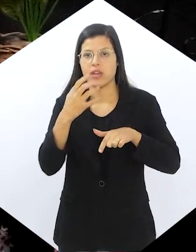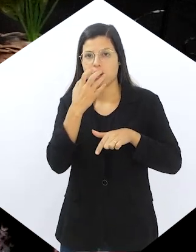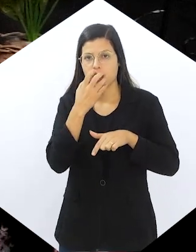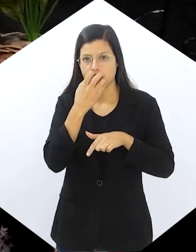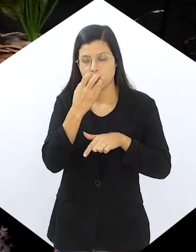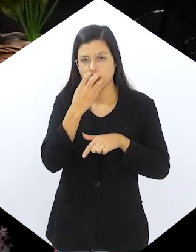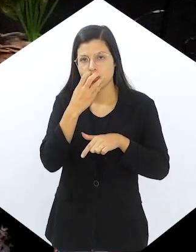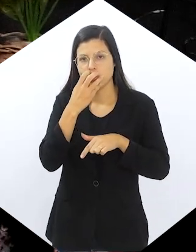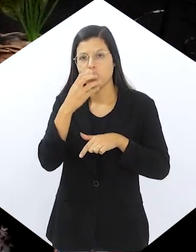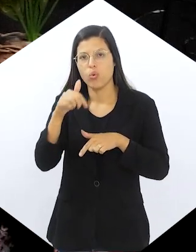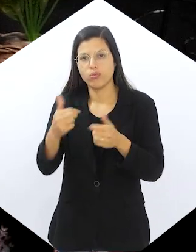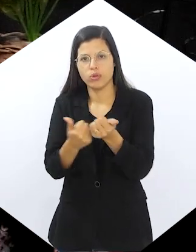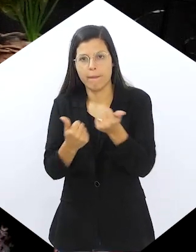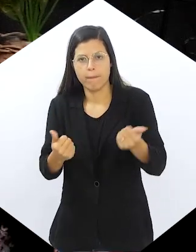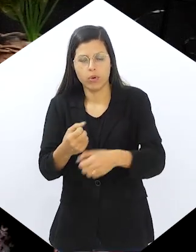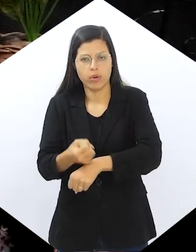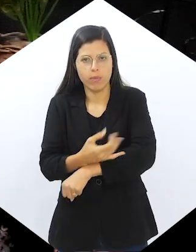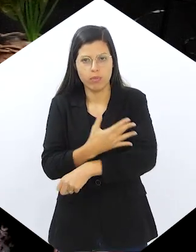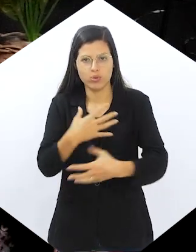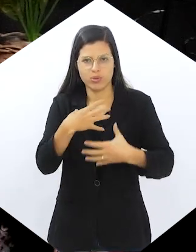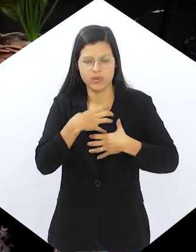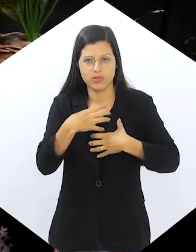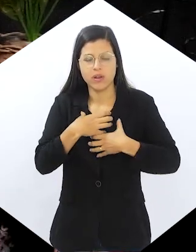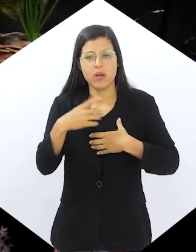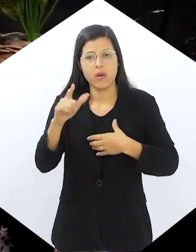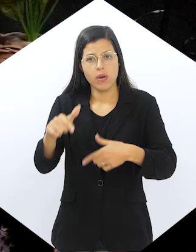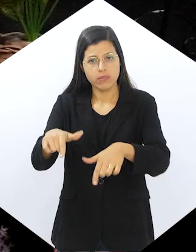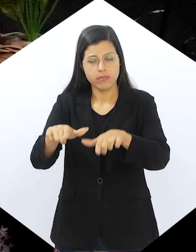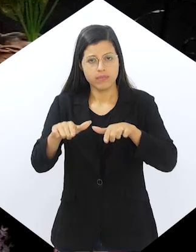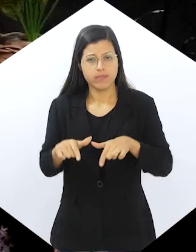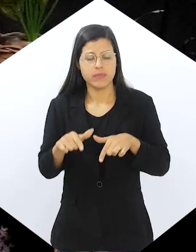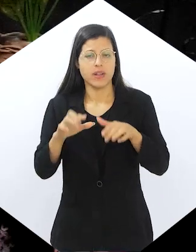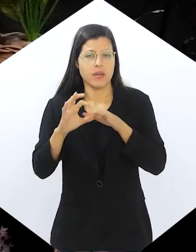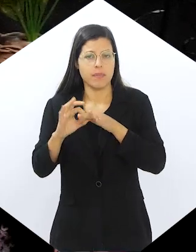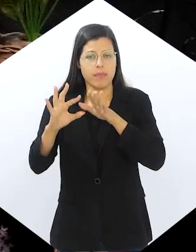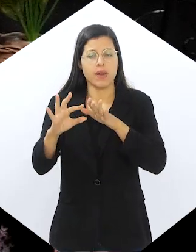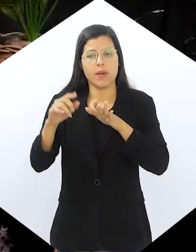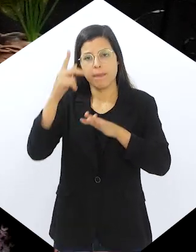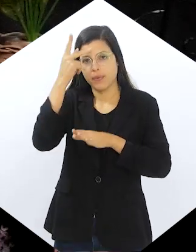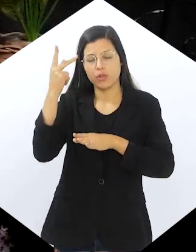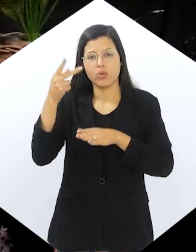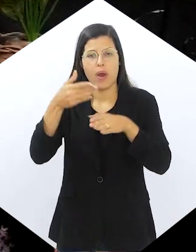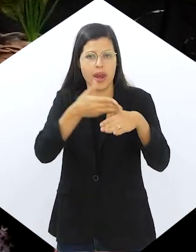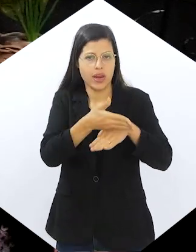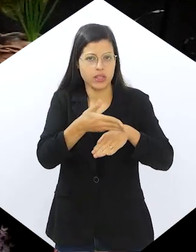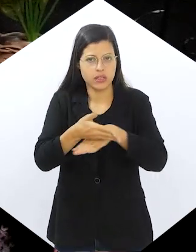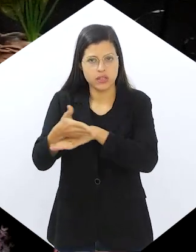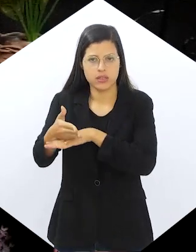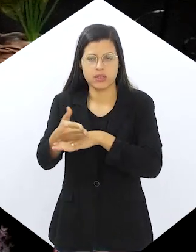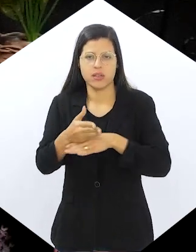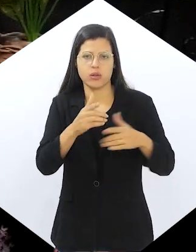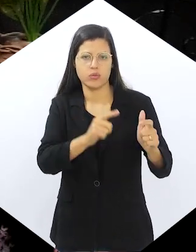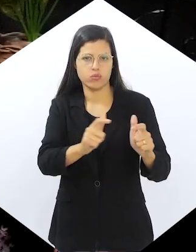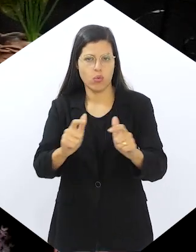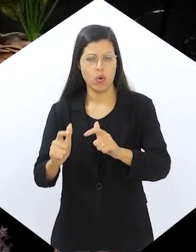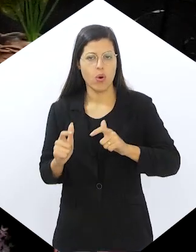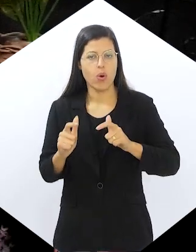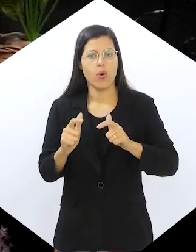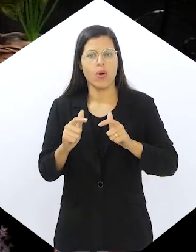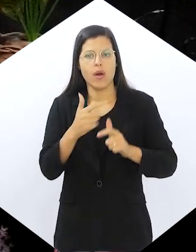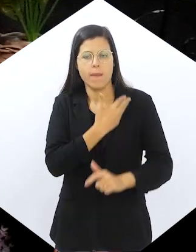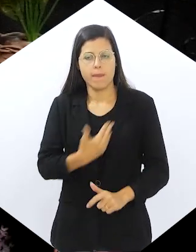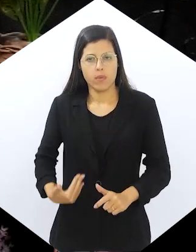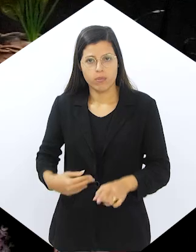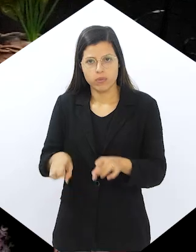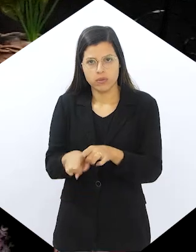de suporte emocional. É um registro oficial que permite ao dono ingressar e permanecer com o animal em locais públicos